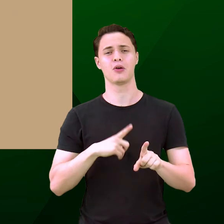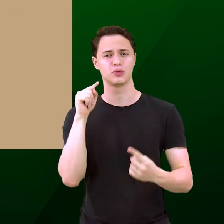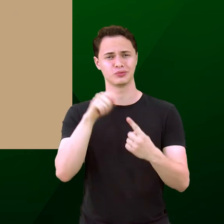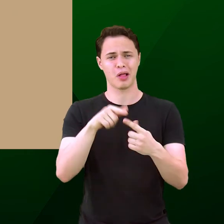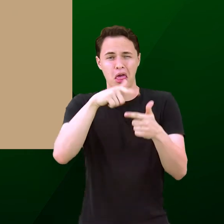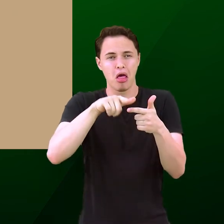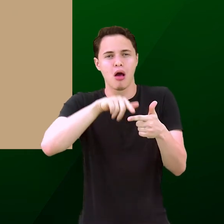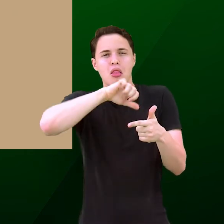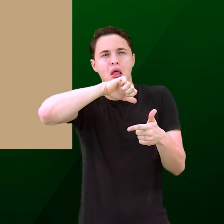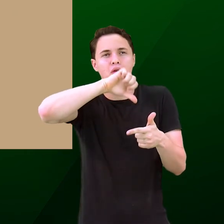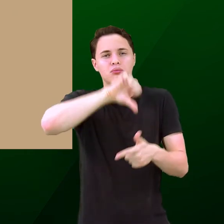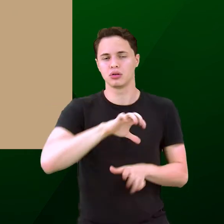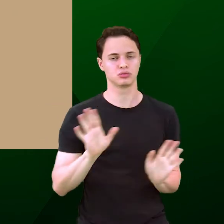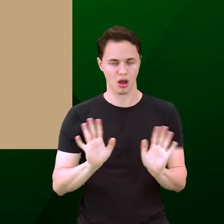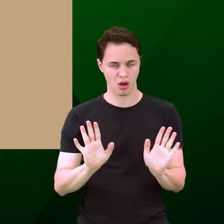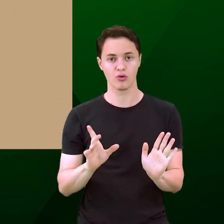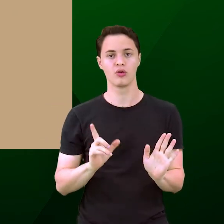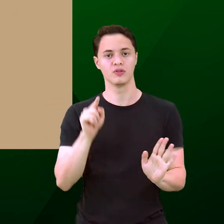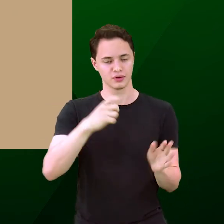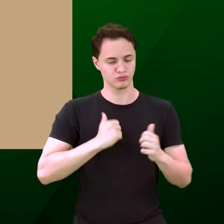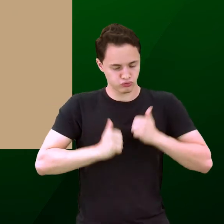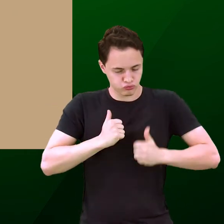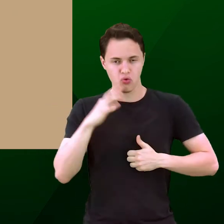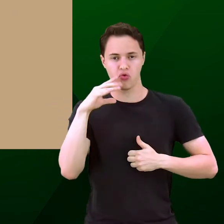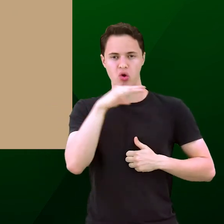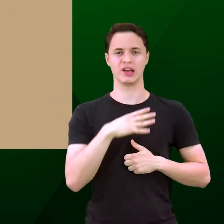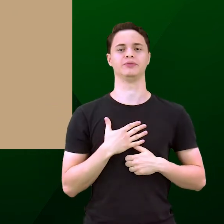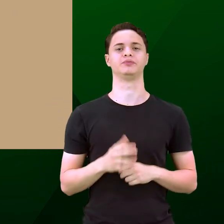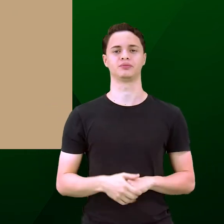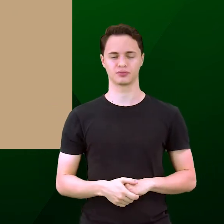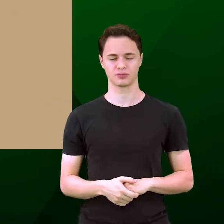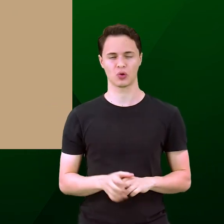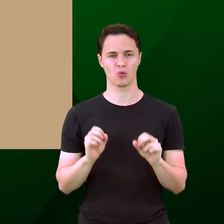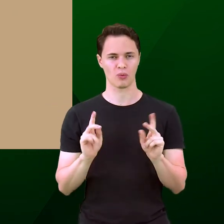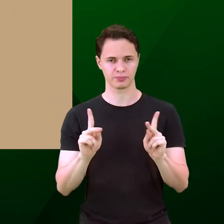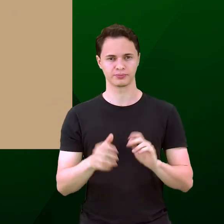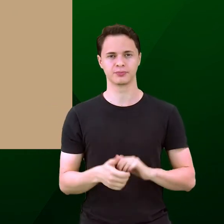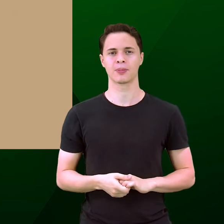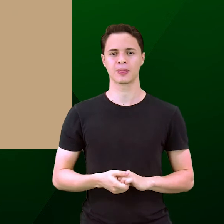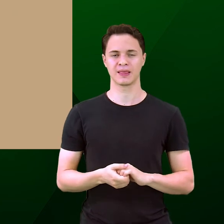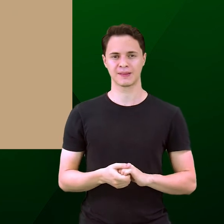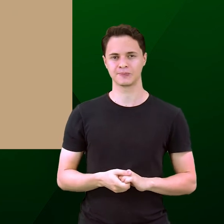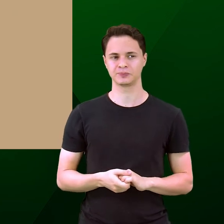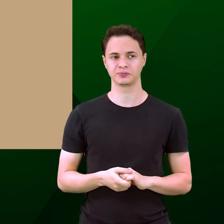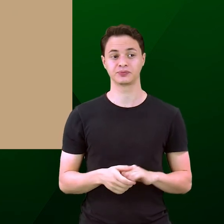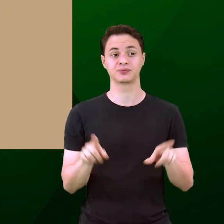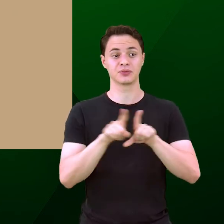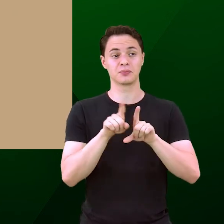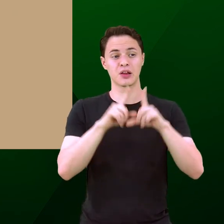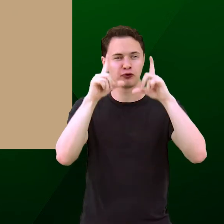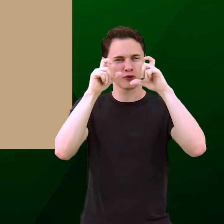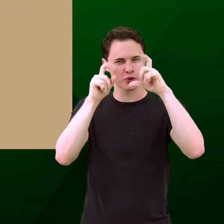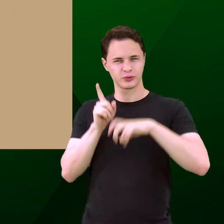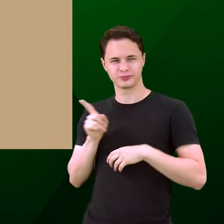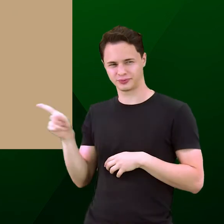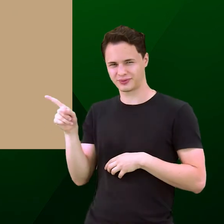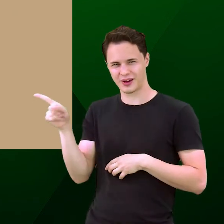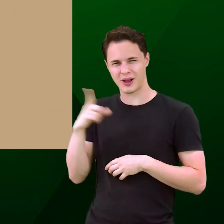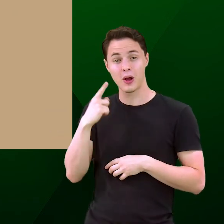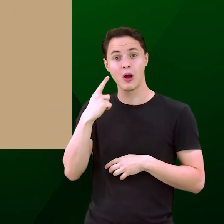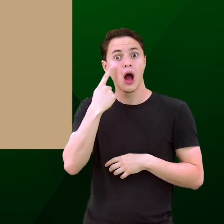princípio. Aqui a gente vai ver a pista, que eu falei para vocês, né? O treino de pista nada mais é do que aquela pista de atletismo que todo mundo conhece. A